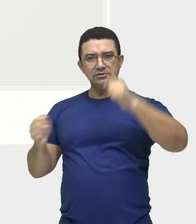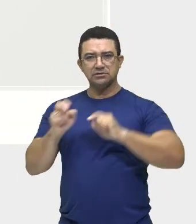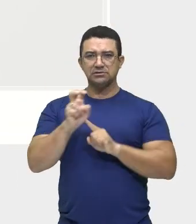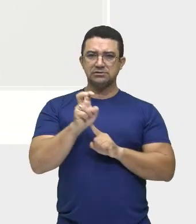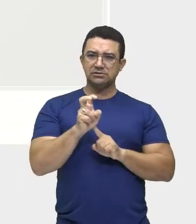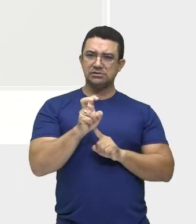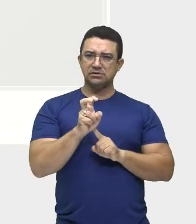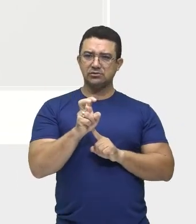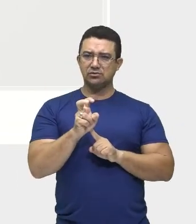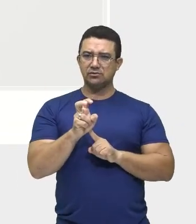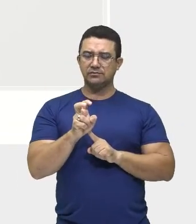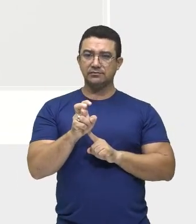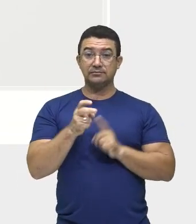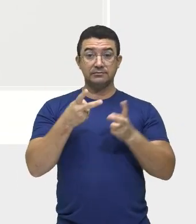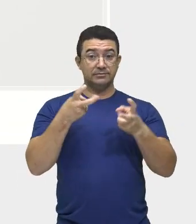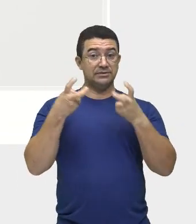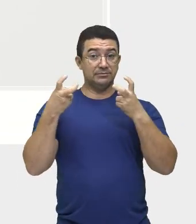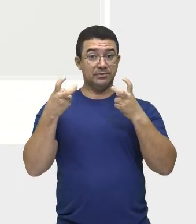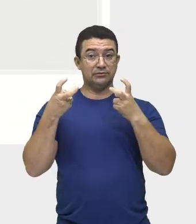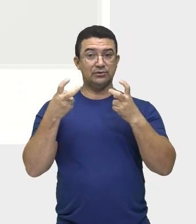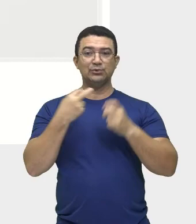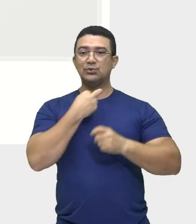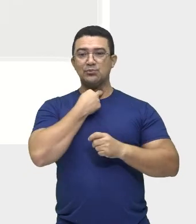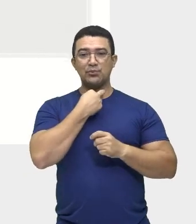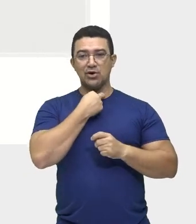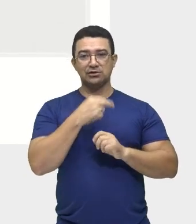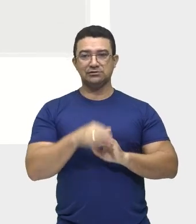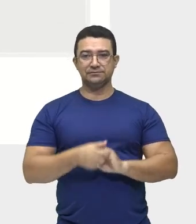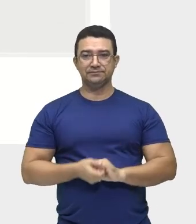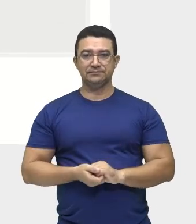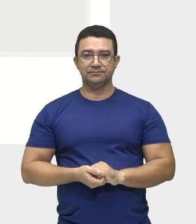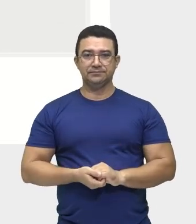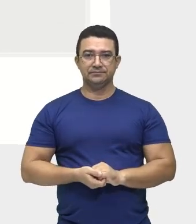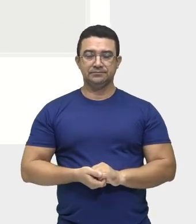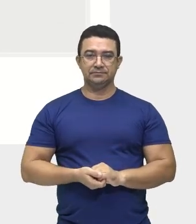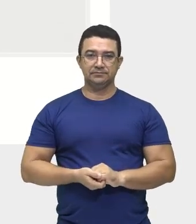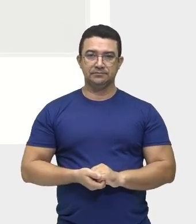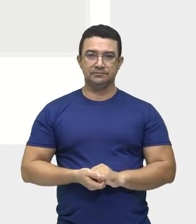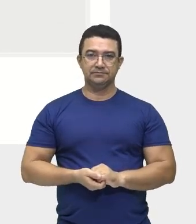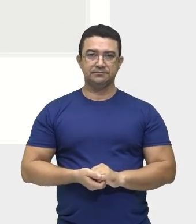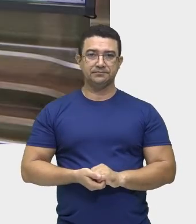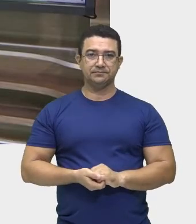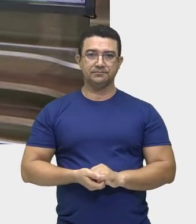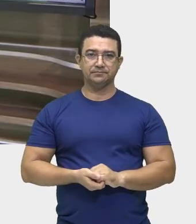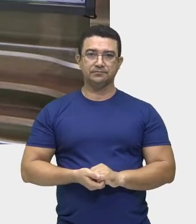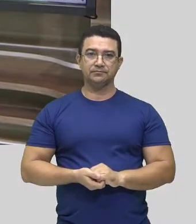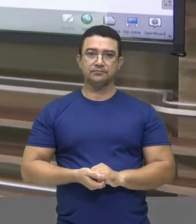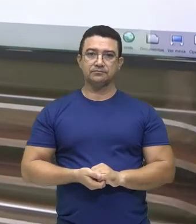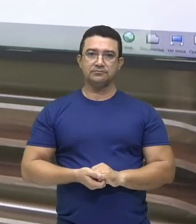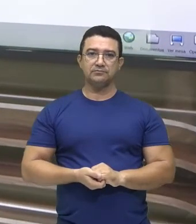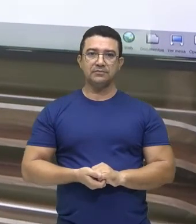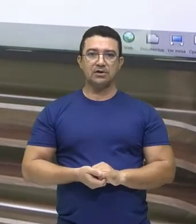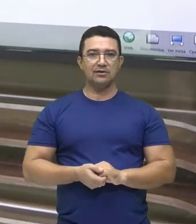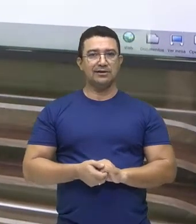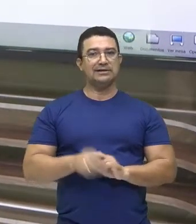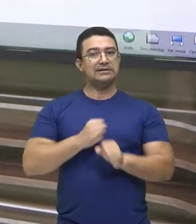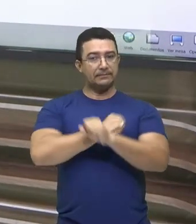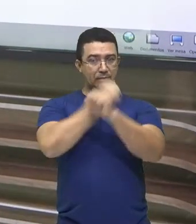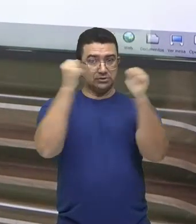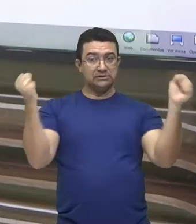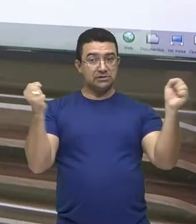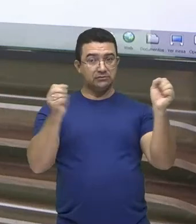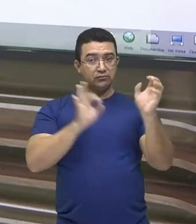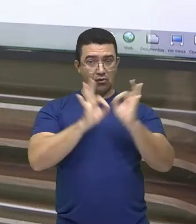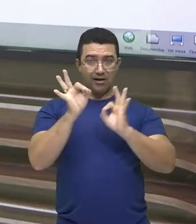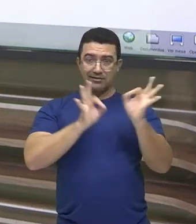5. Perceberam, então? Então, com esse conceito, a gente chega à conclusão de que não é possível construir um